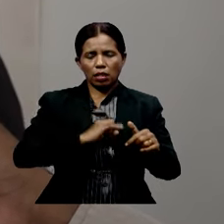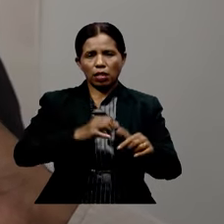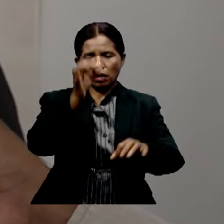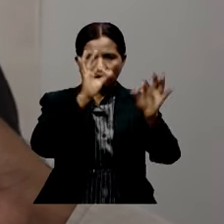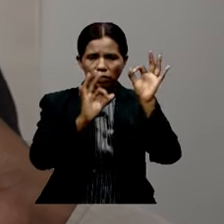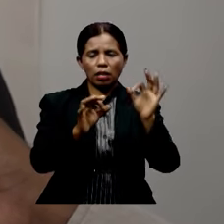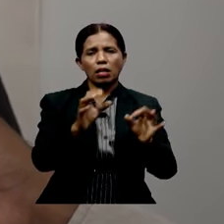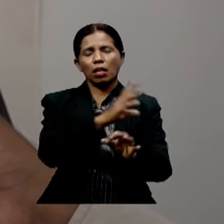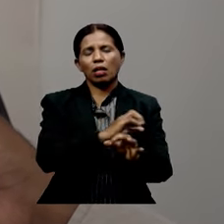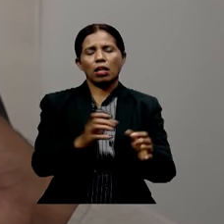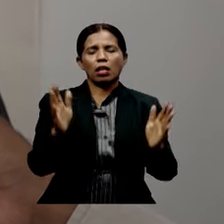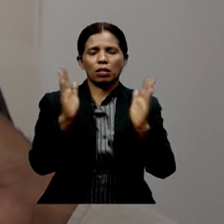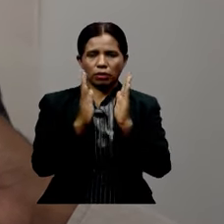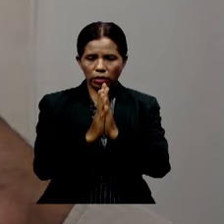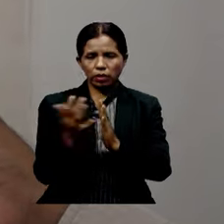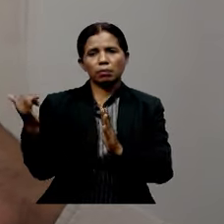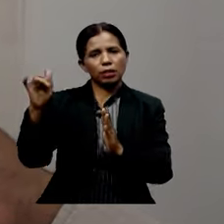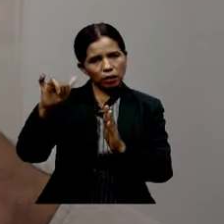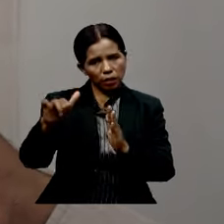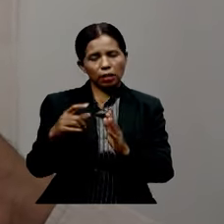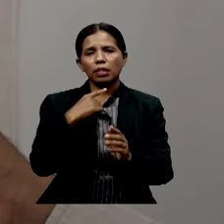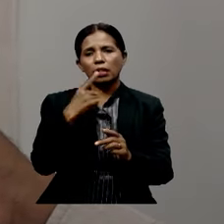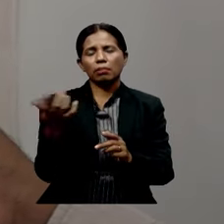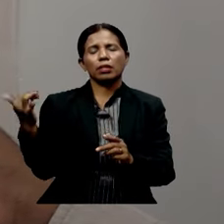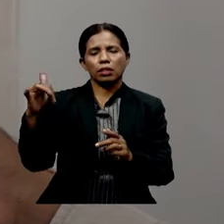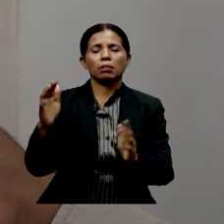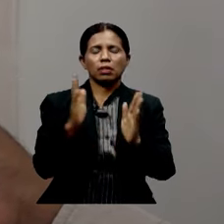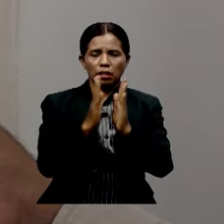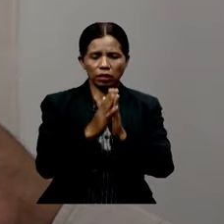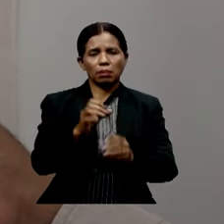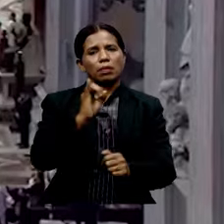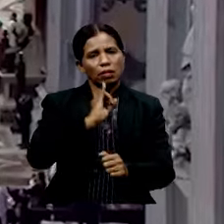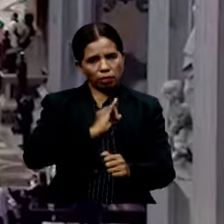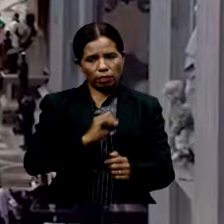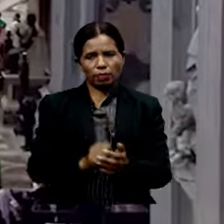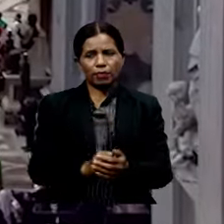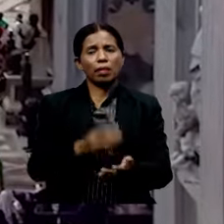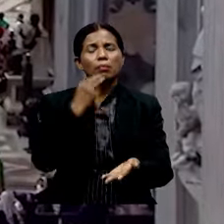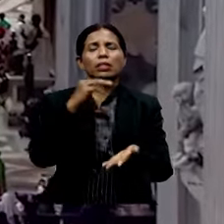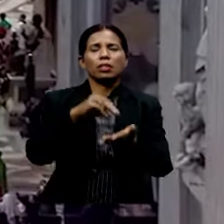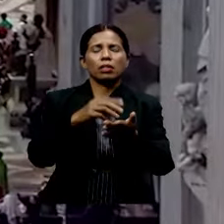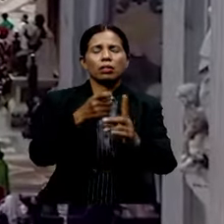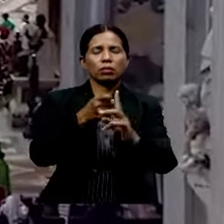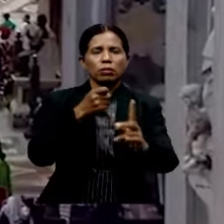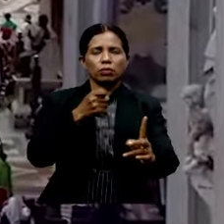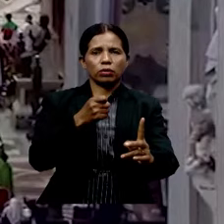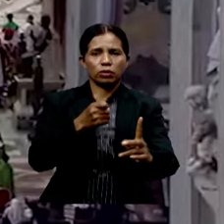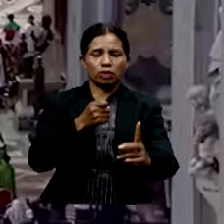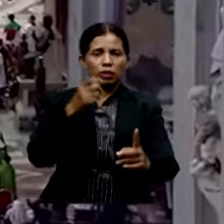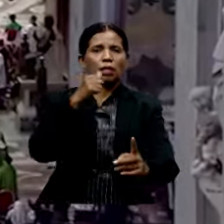basira, diham basira, atu reza mus pahau. Ne mensajin dari Santo Padre hatete, mensajin dari Forte